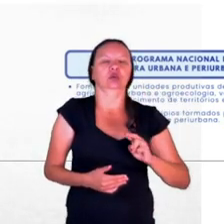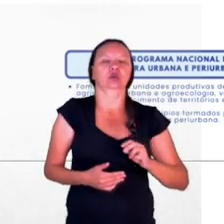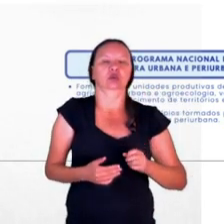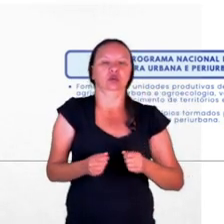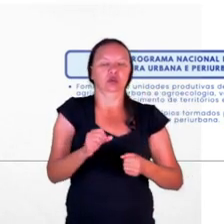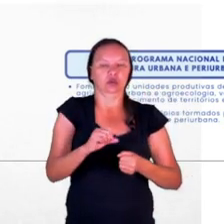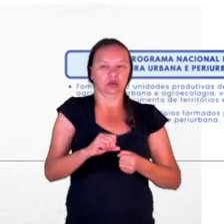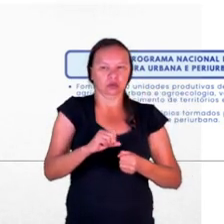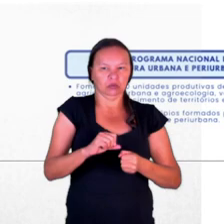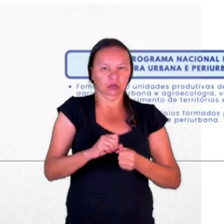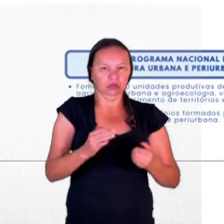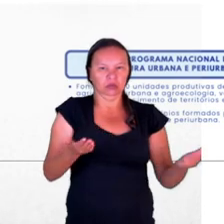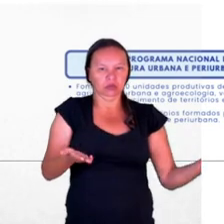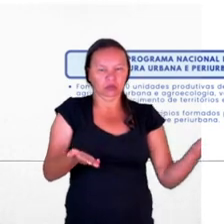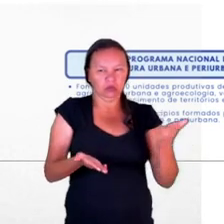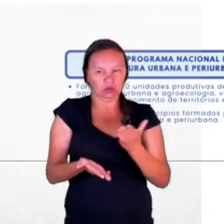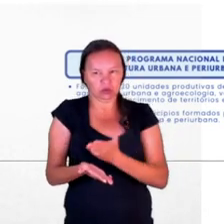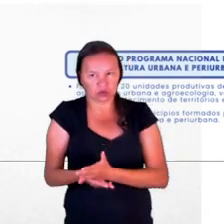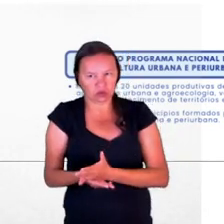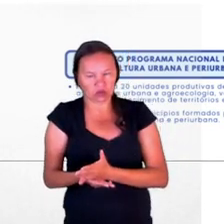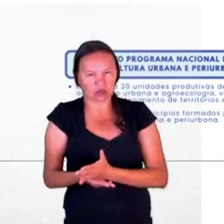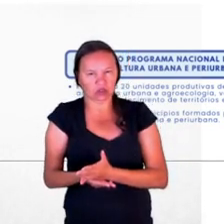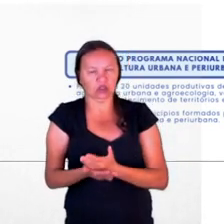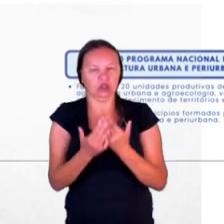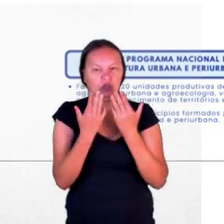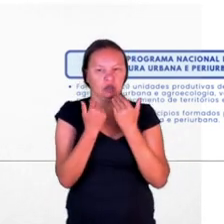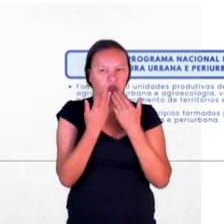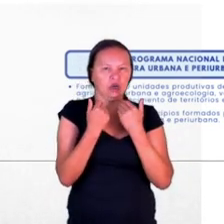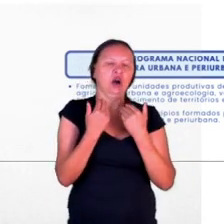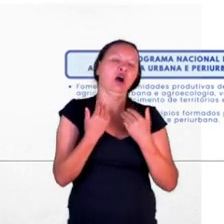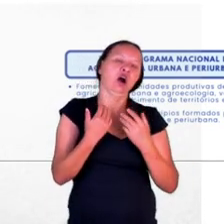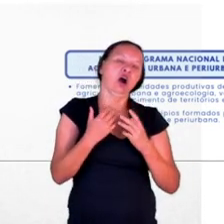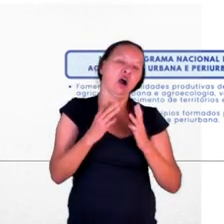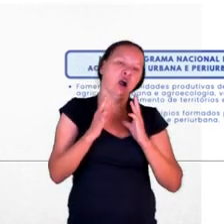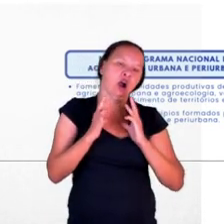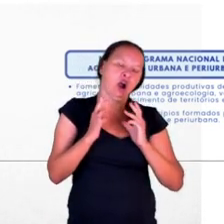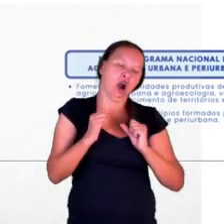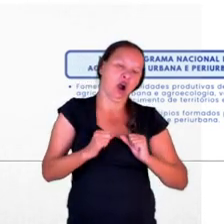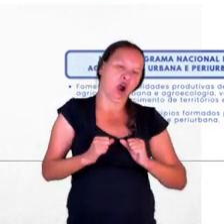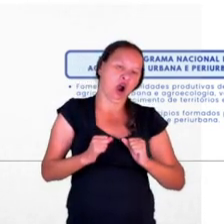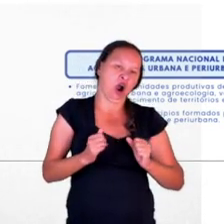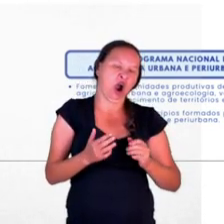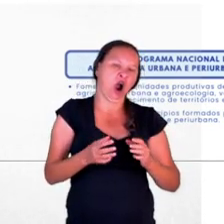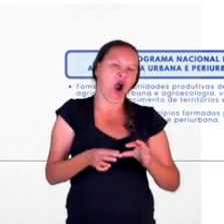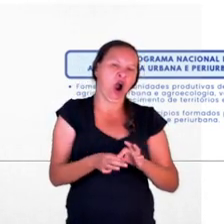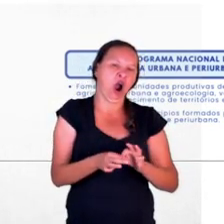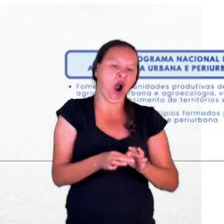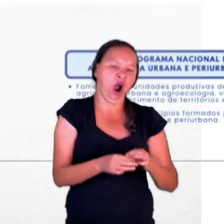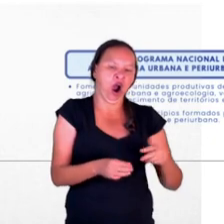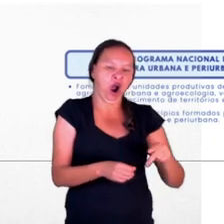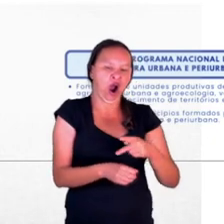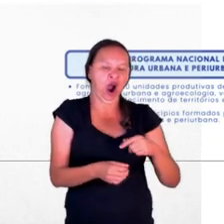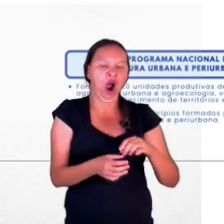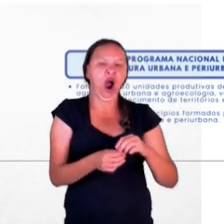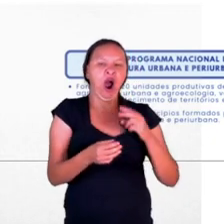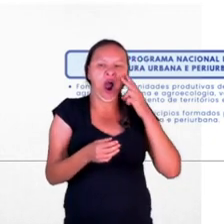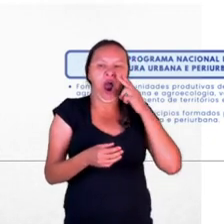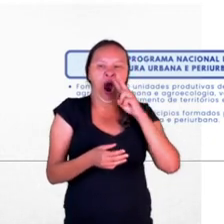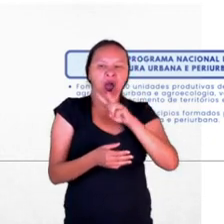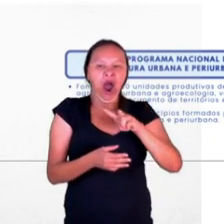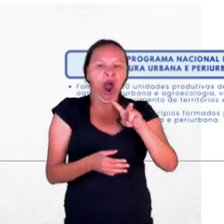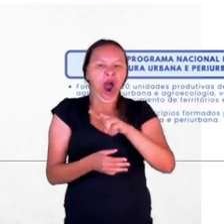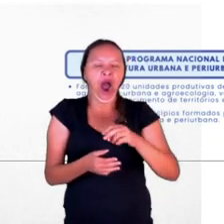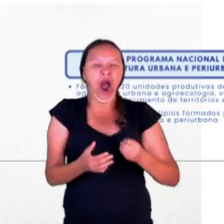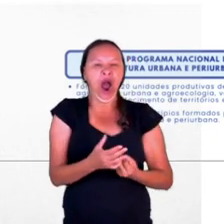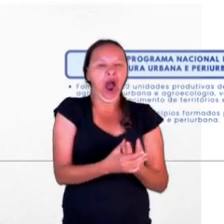fazer chegar essa Alimentação adequada saudável e sustentável eh nas diferentes regiões olhando aí paraa